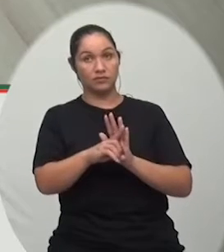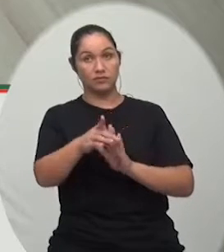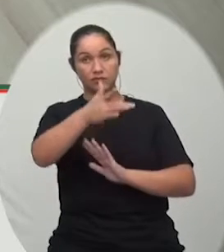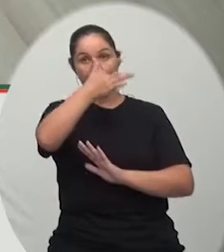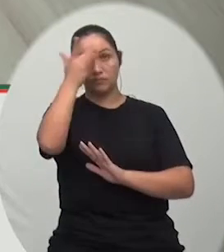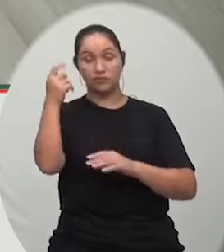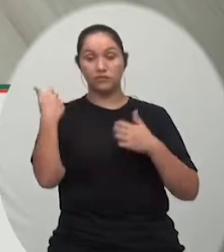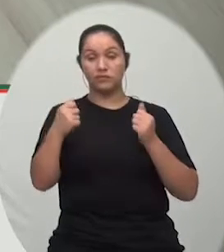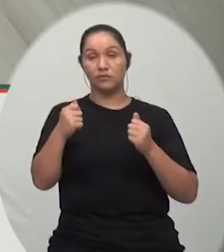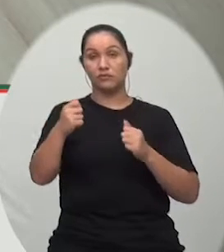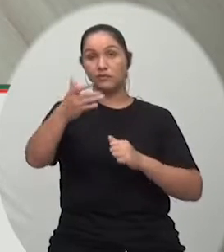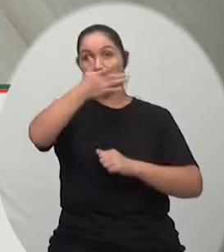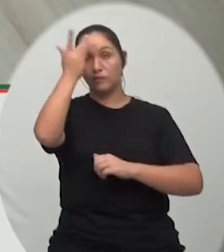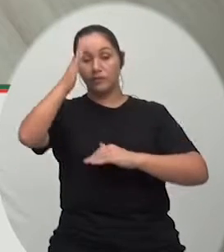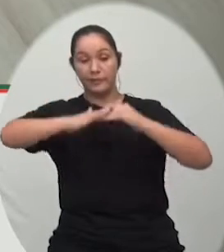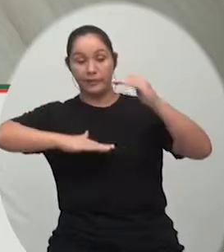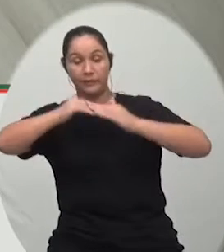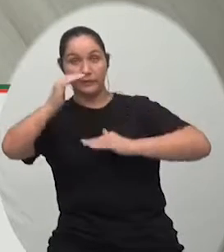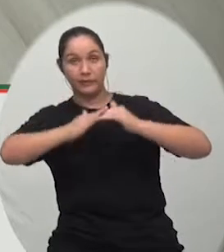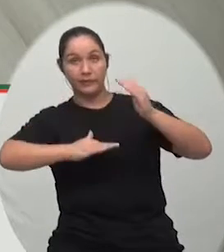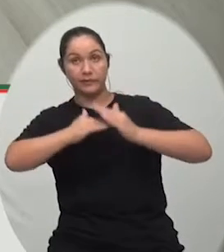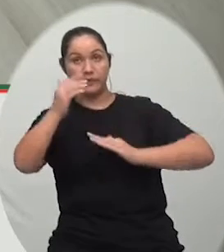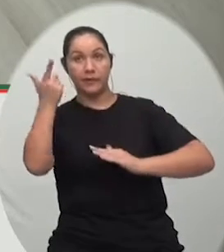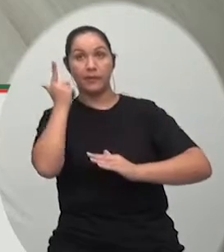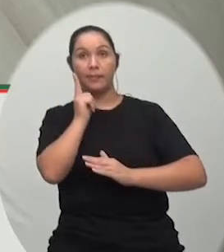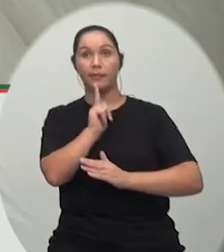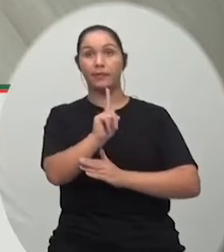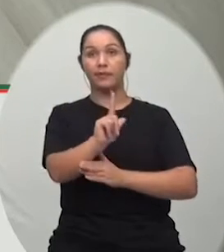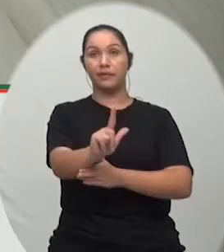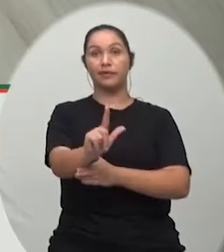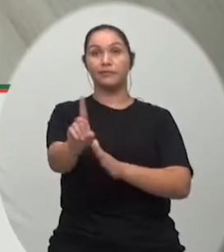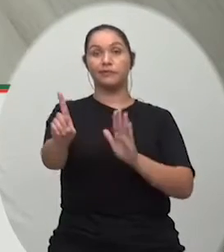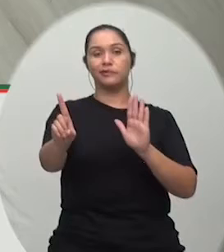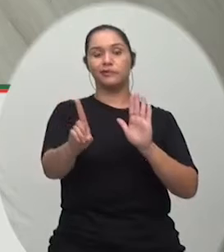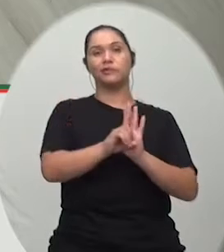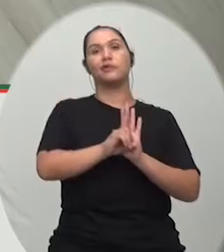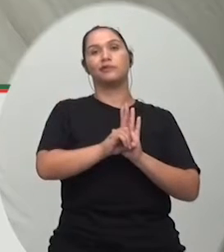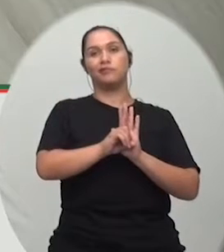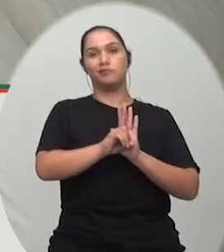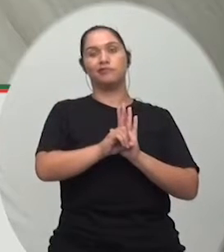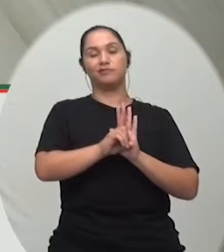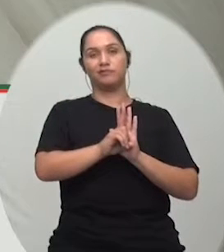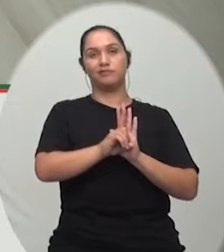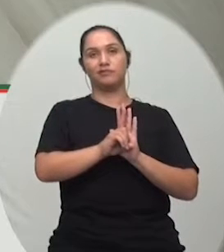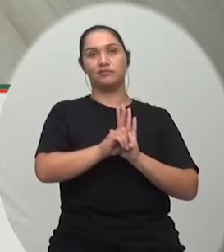profissionais qualificados para velar por seus direitos. São